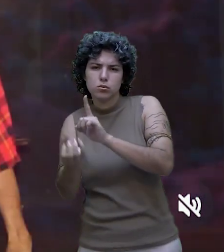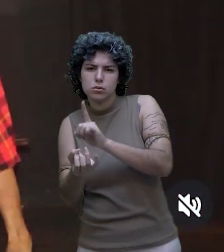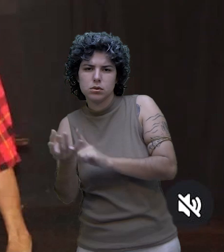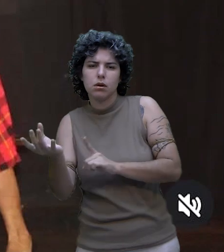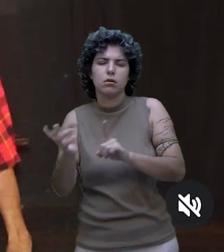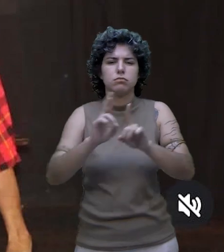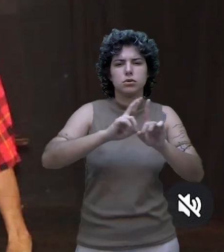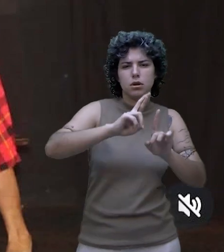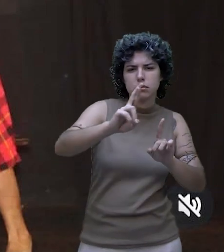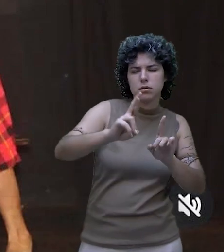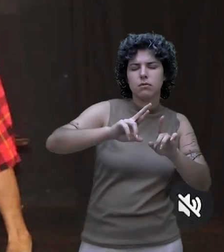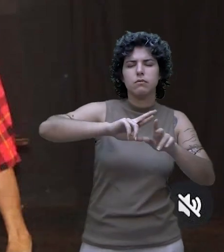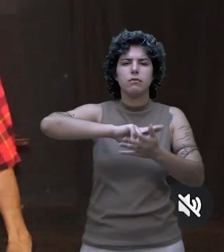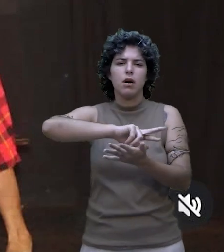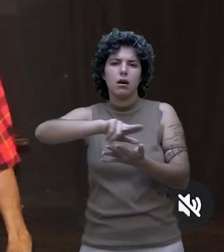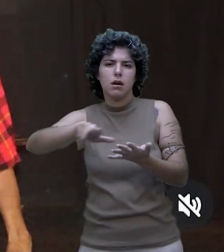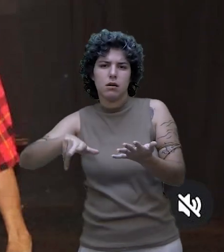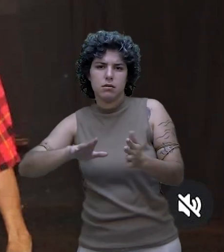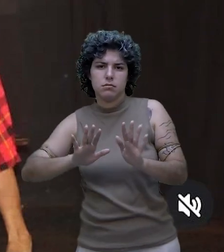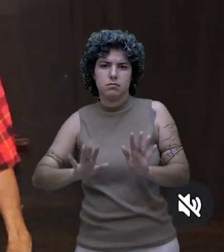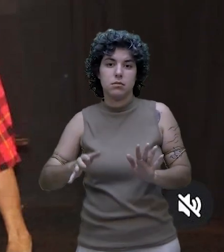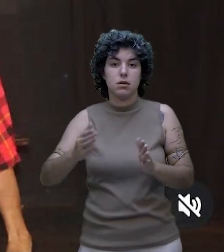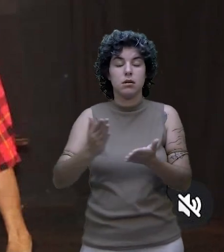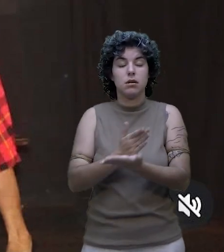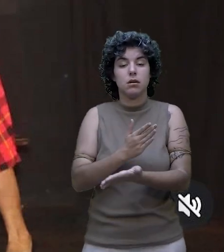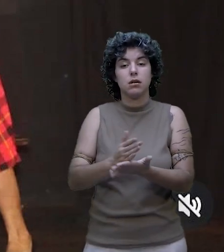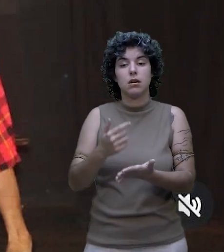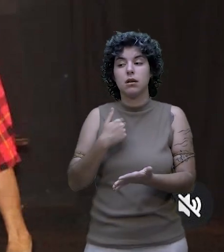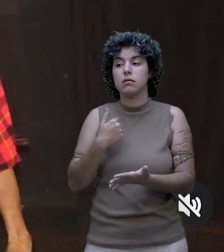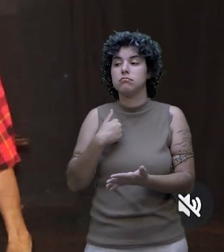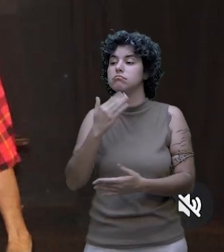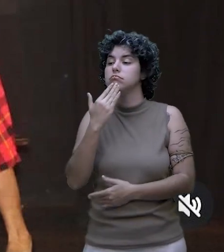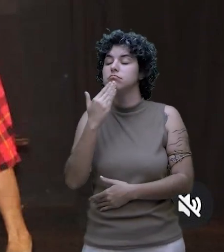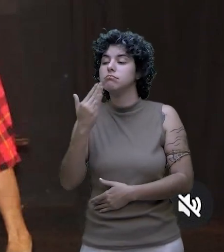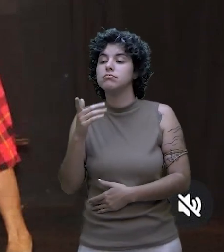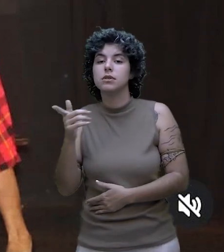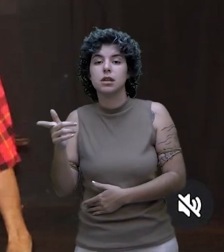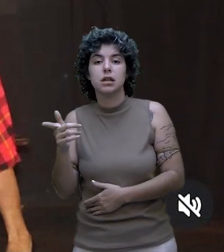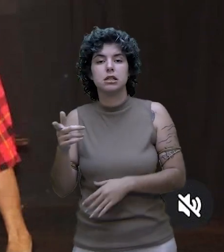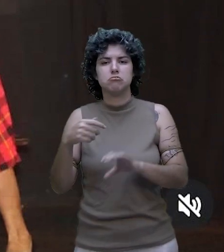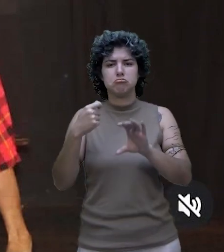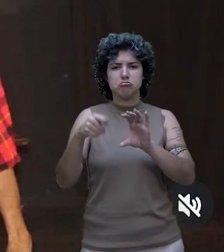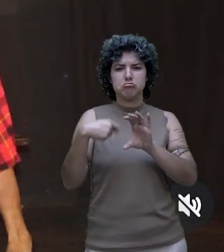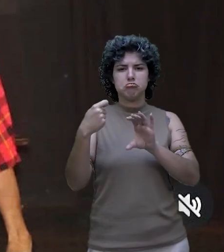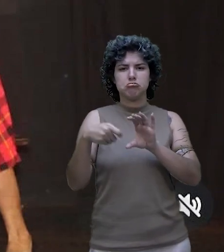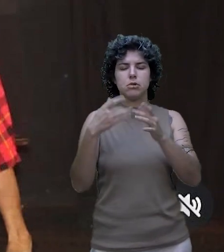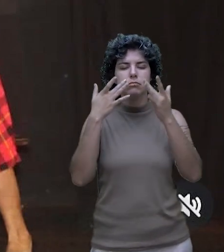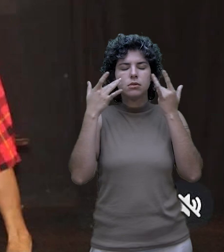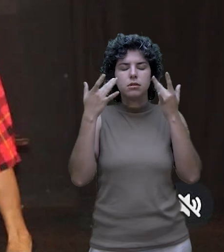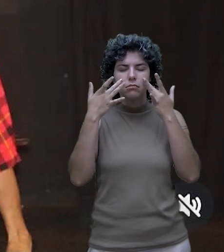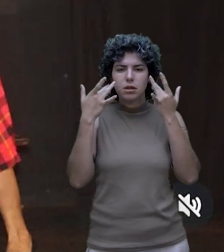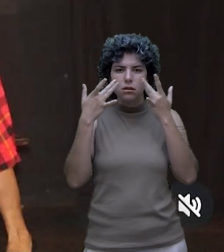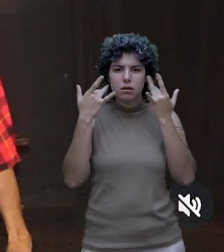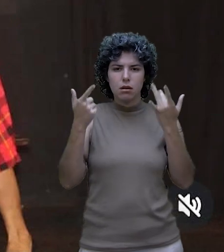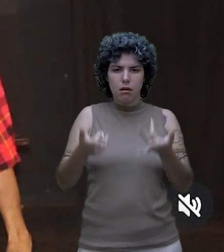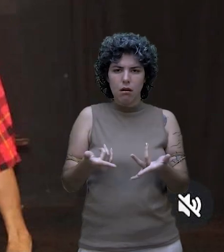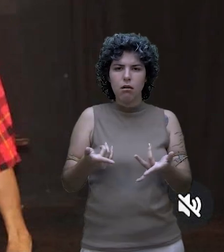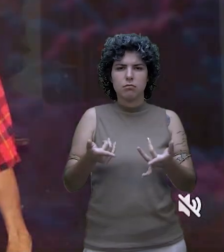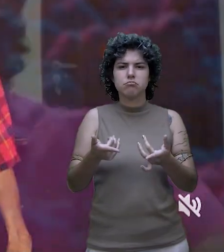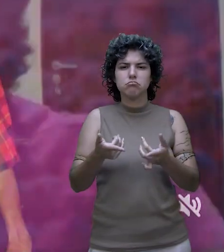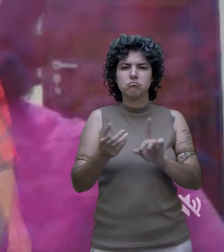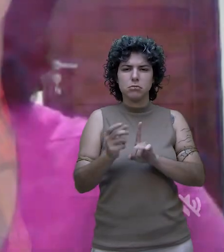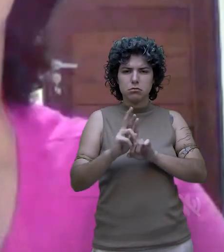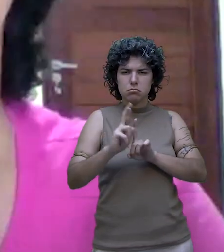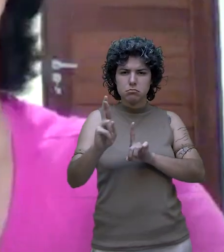e aí ia com ele, às vezes eu pedia a ele dirigia muitos espetáculos no Rio de Janeiro, e aí eu pedia a ele, deixa eu ir com você